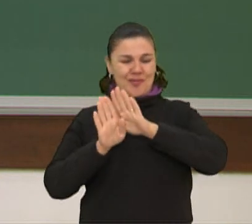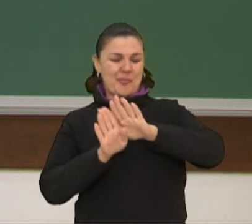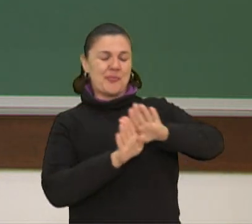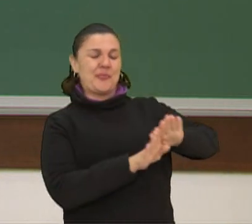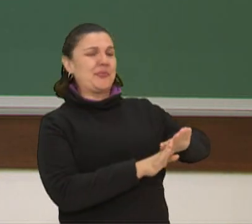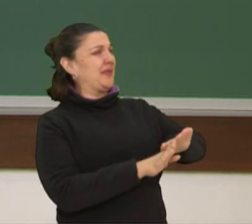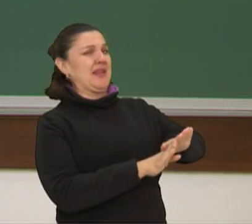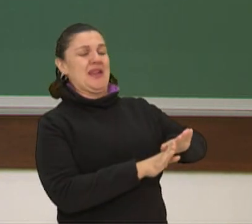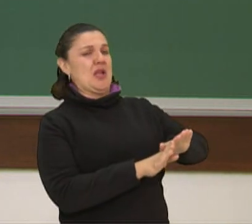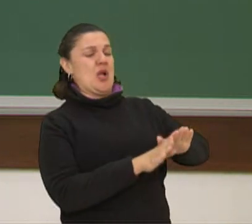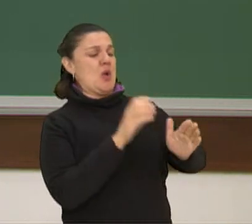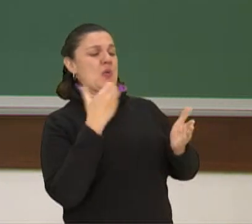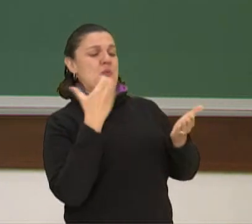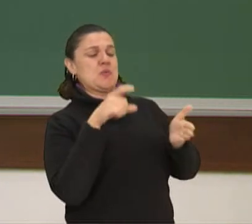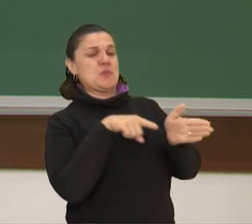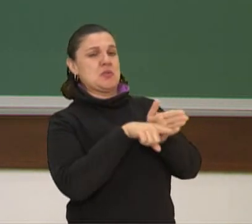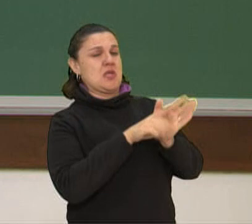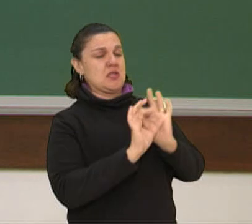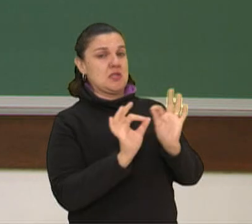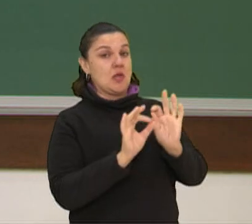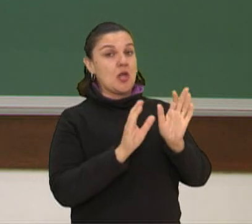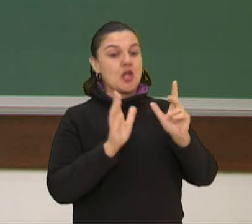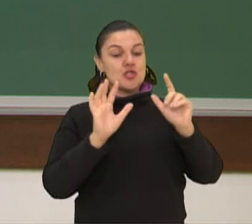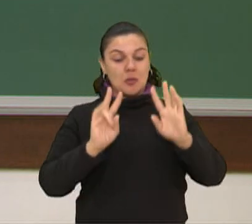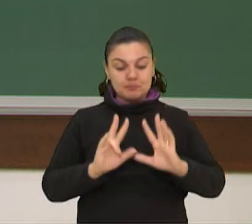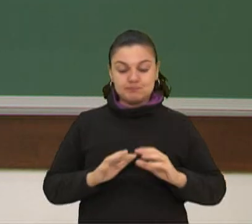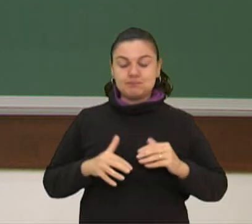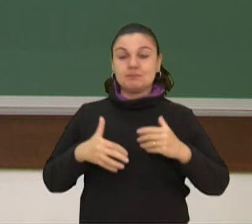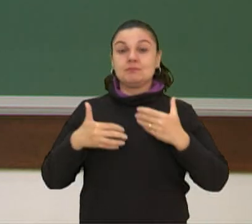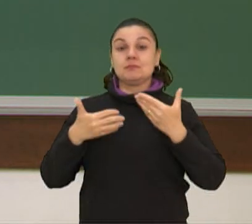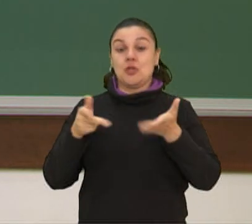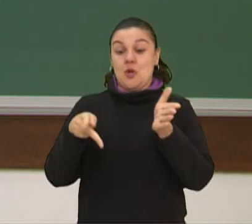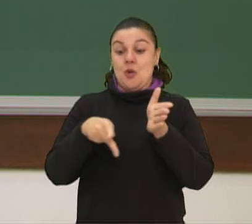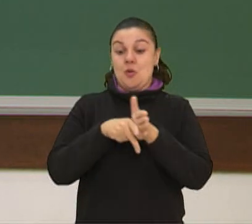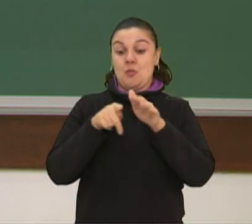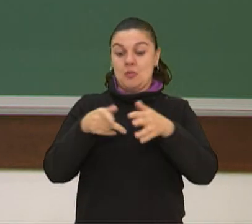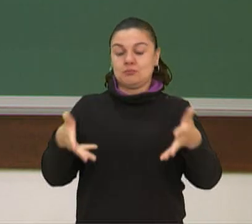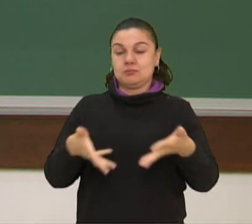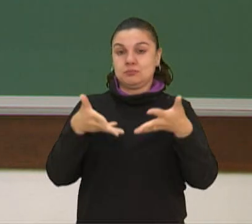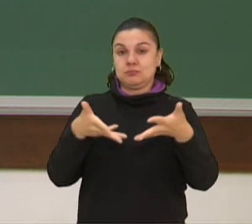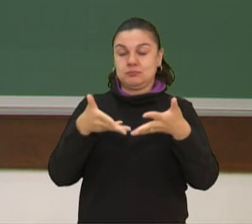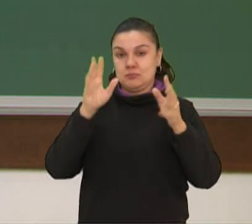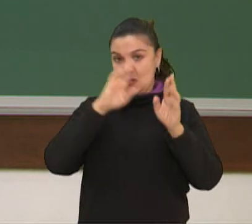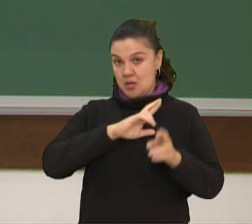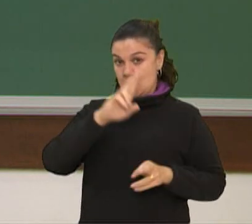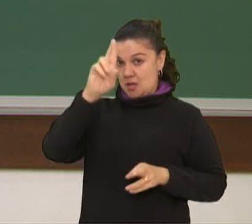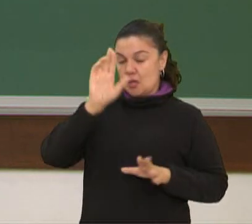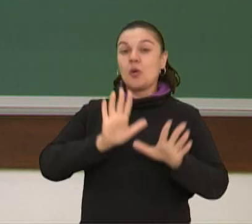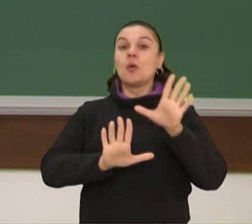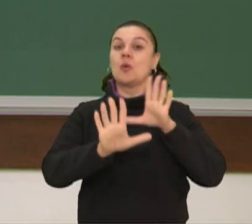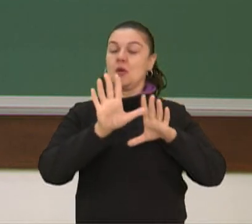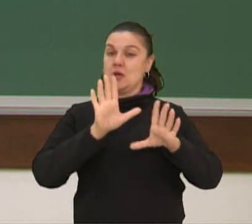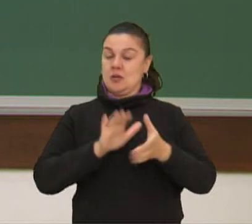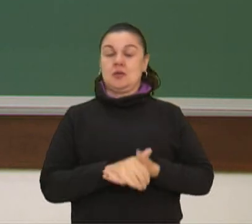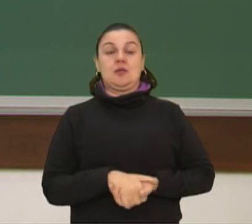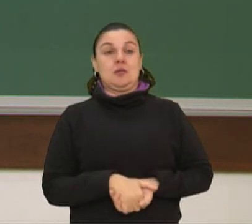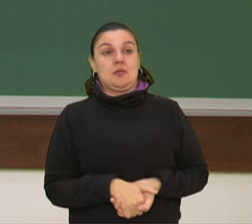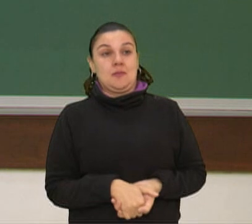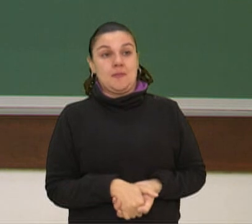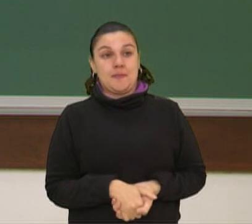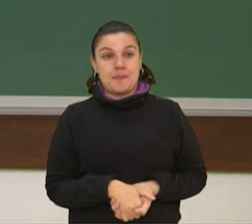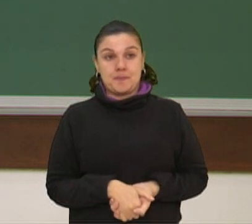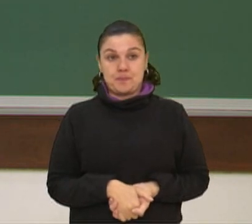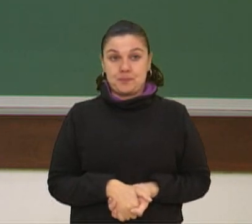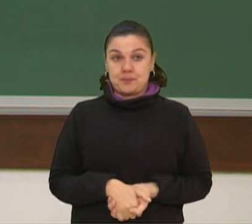temas religiosos, em detrimento dos temas científicos. Quando a gente diz